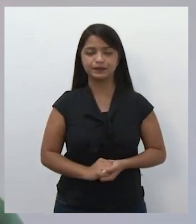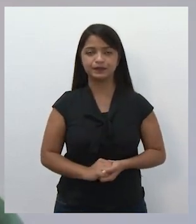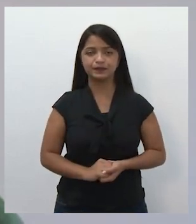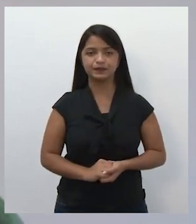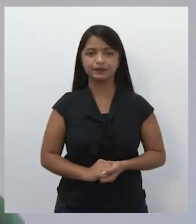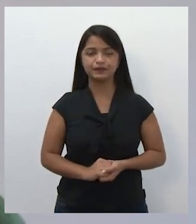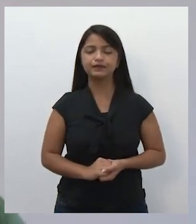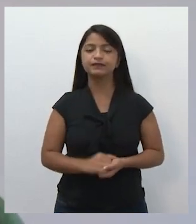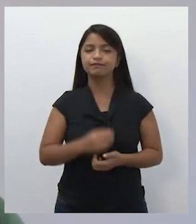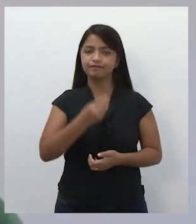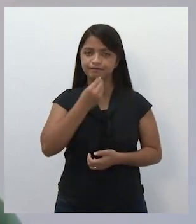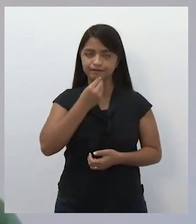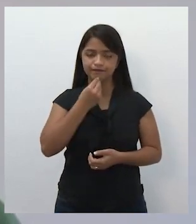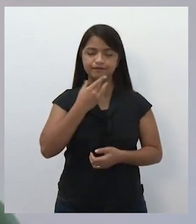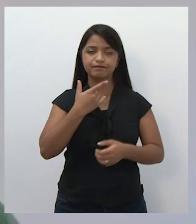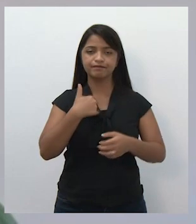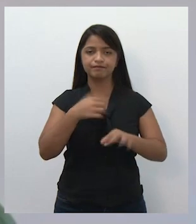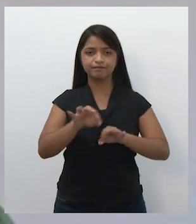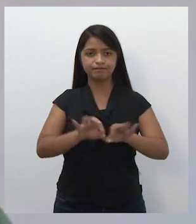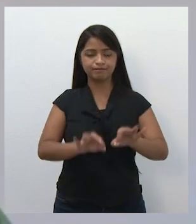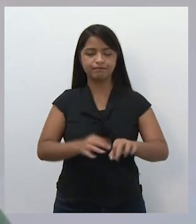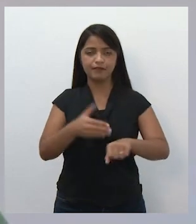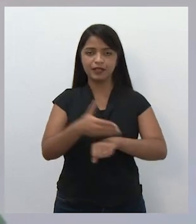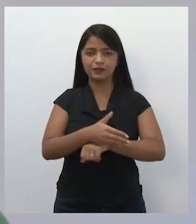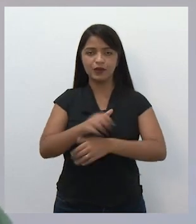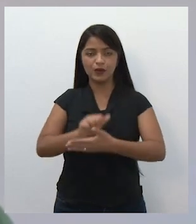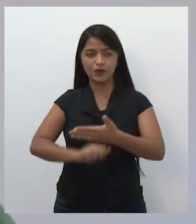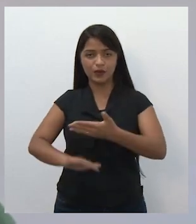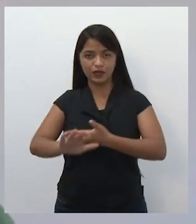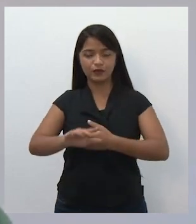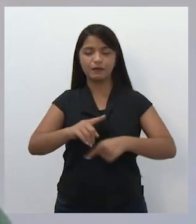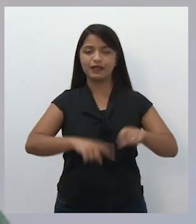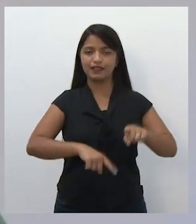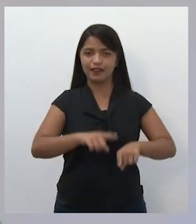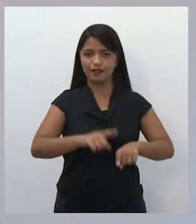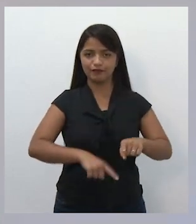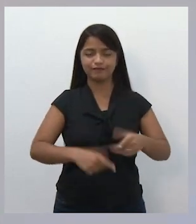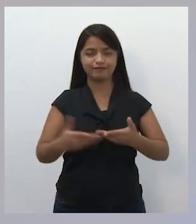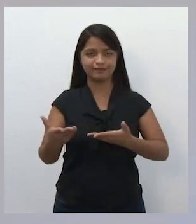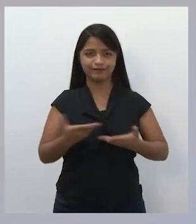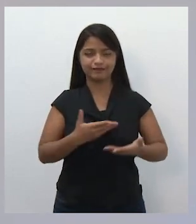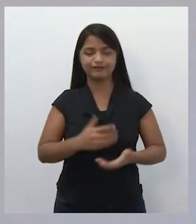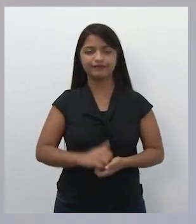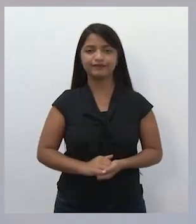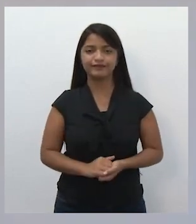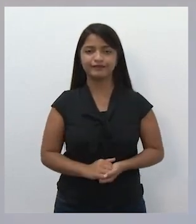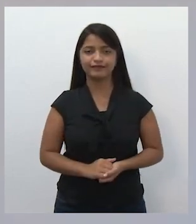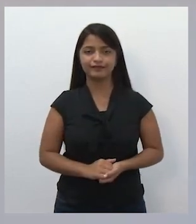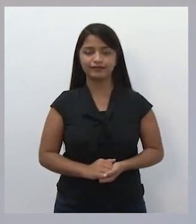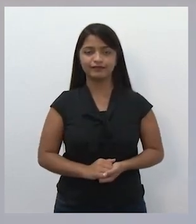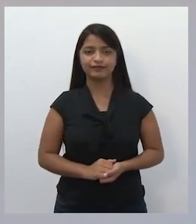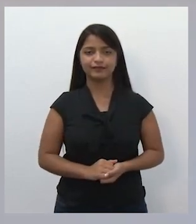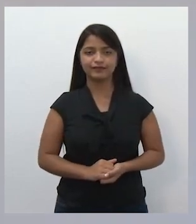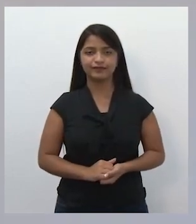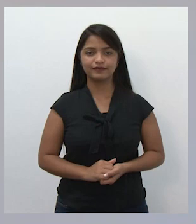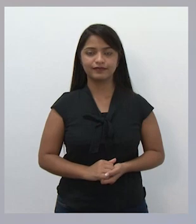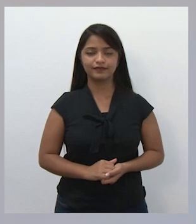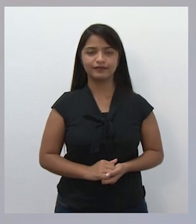feito, né, participado dessa construção do currículo e agora do material. Passa a palavra.